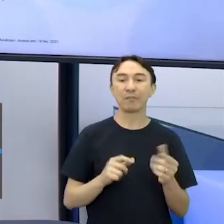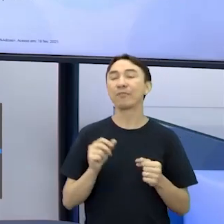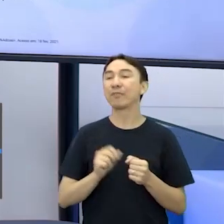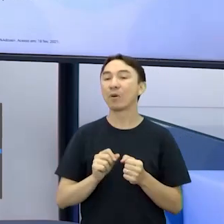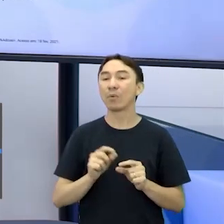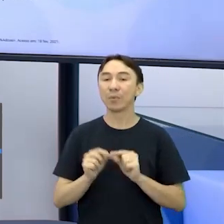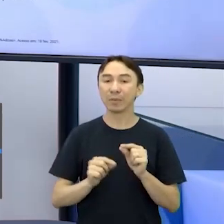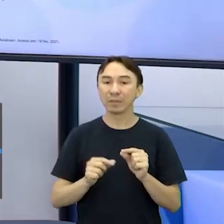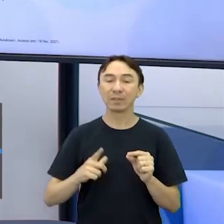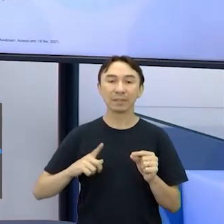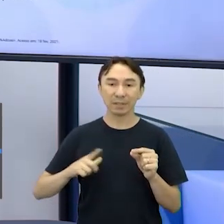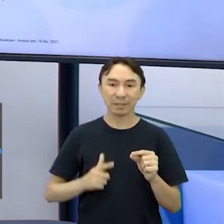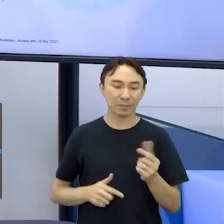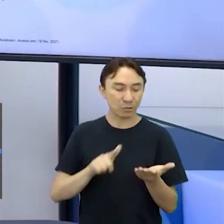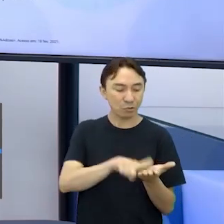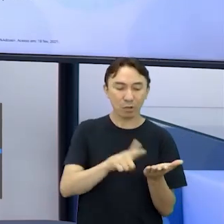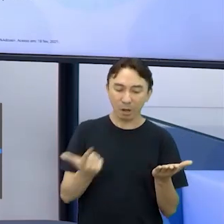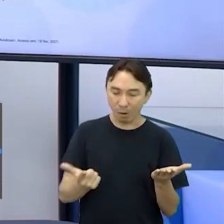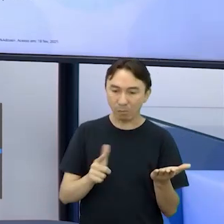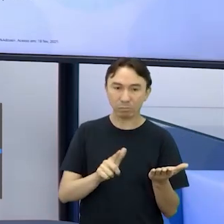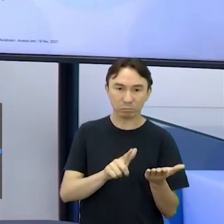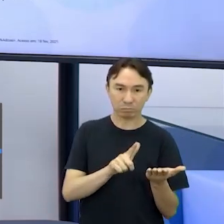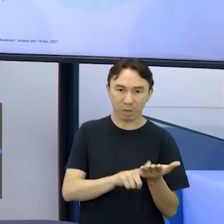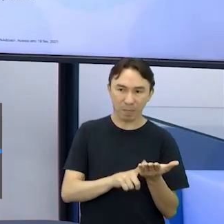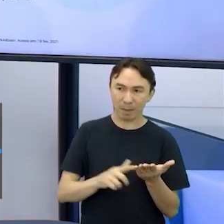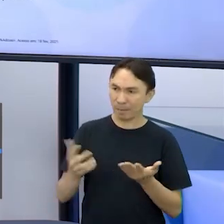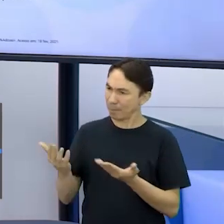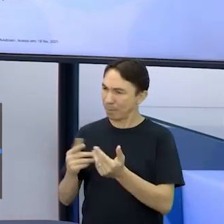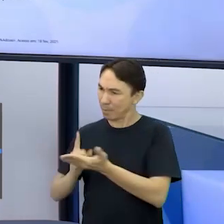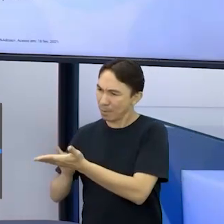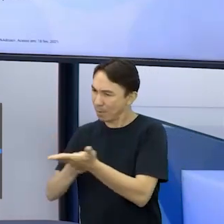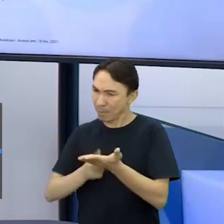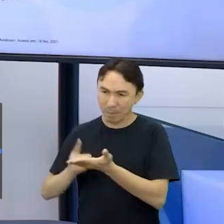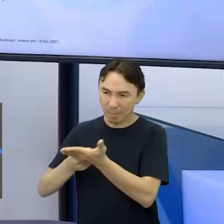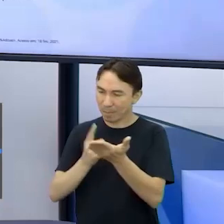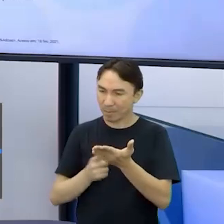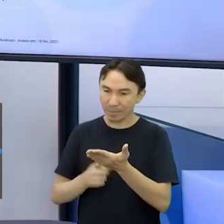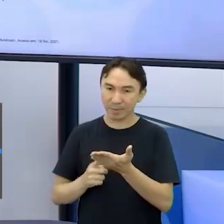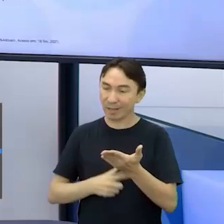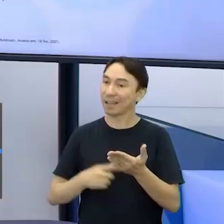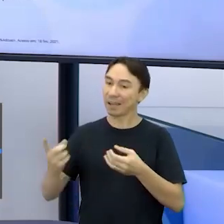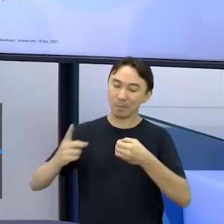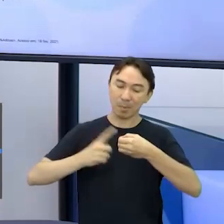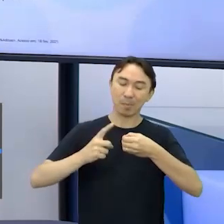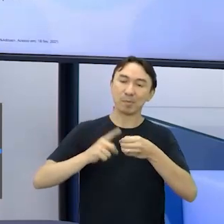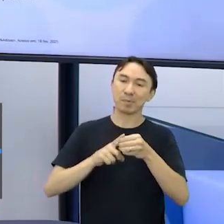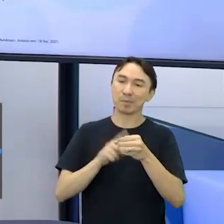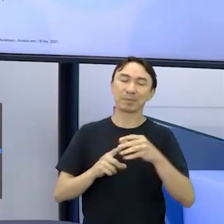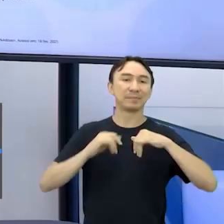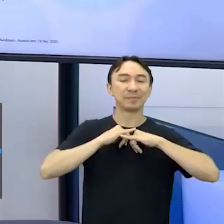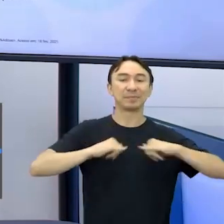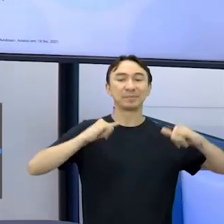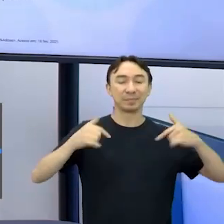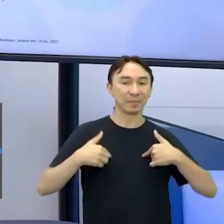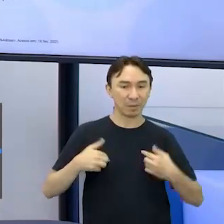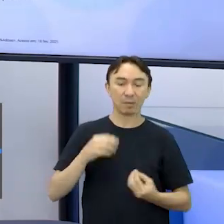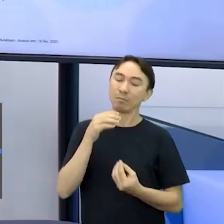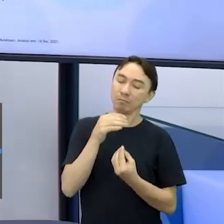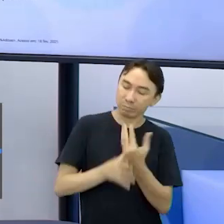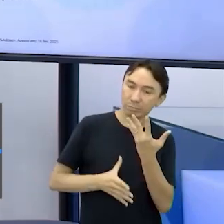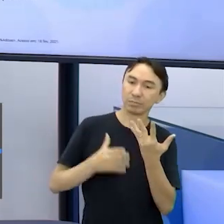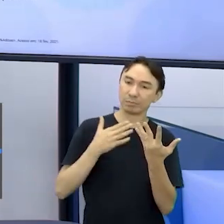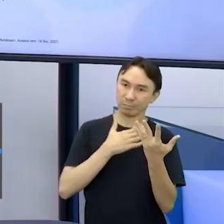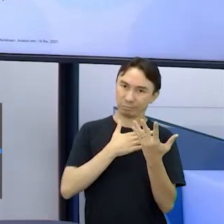Constituírem-se em agências de notícias. Então, o que acontece? Eu fundo um jornal e eu publico o meu jornal